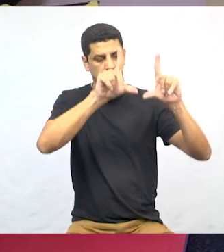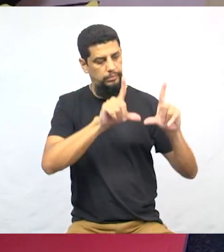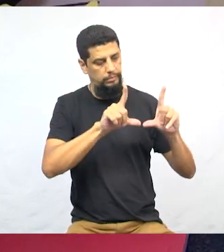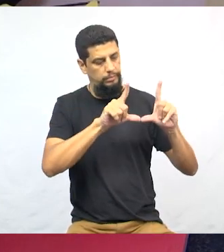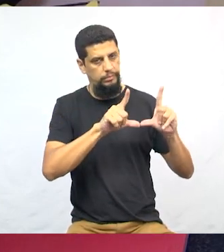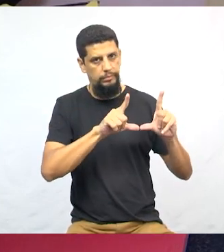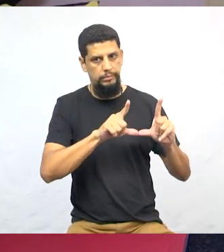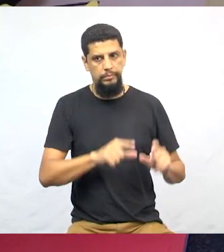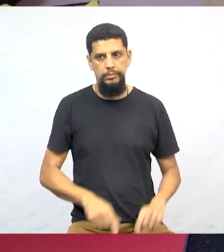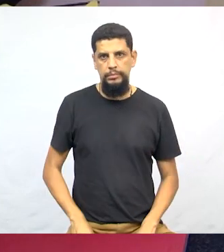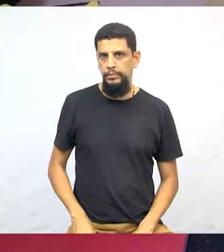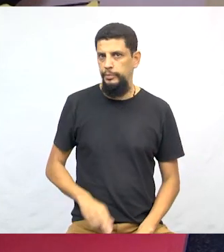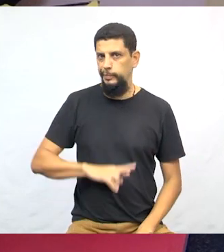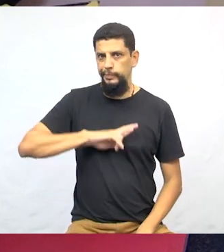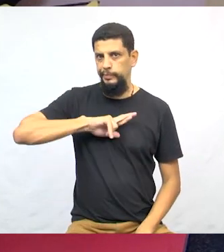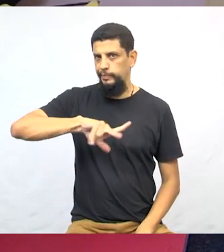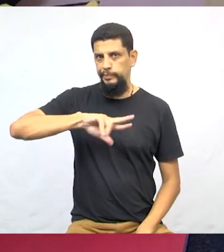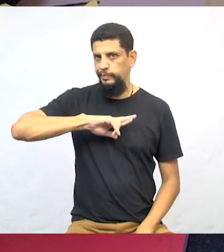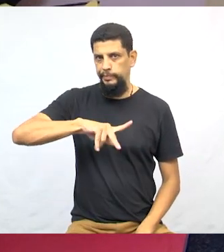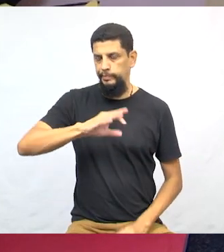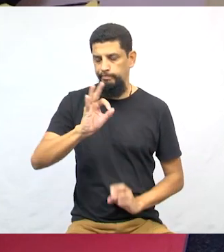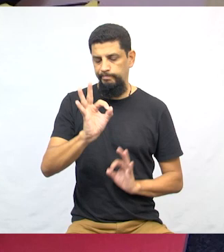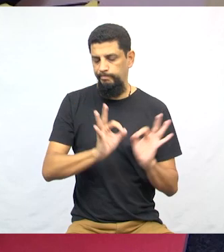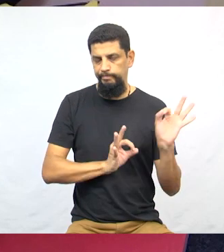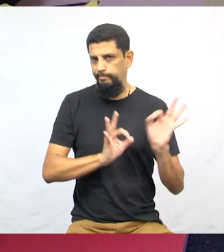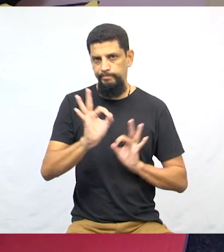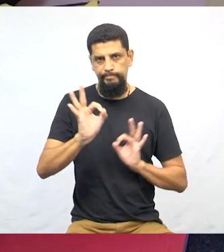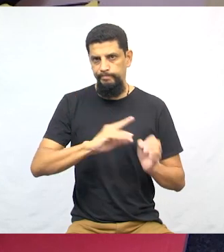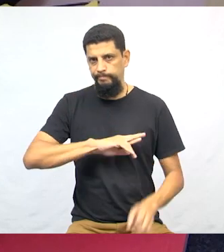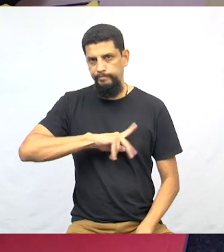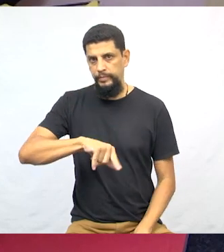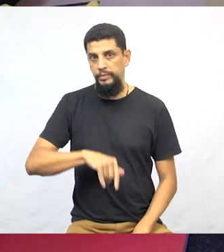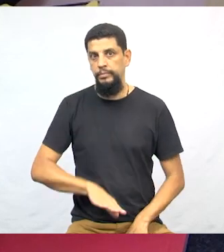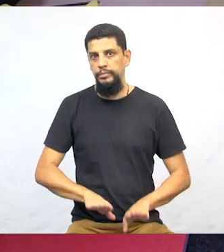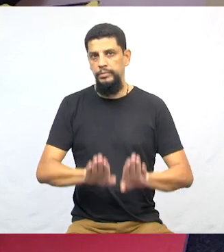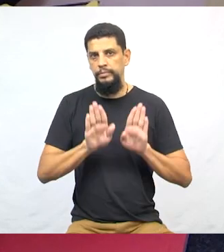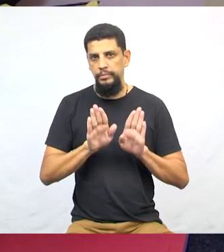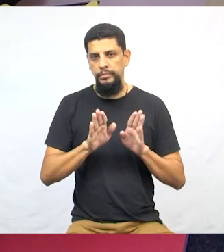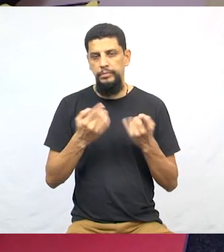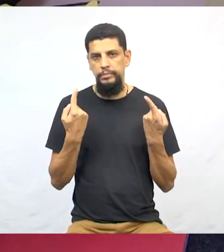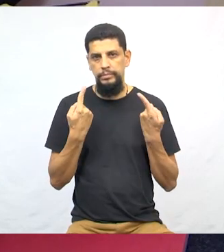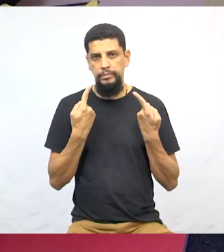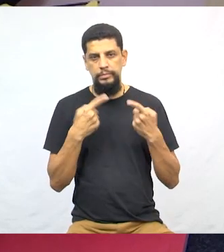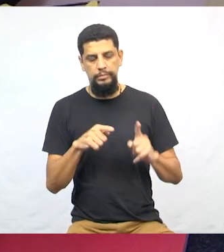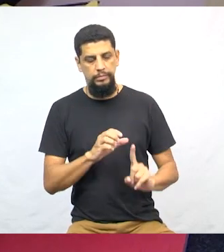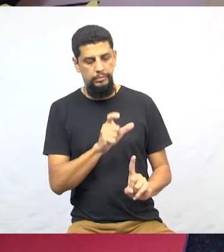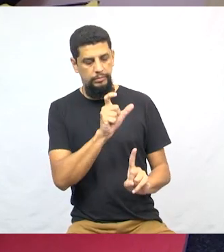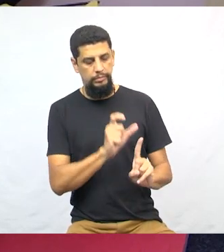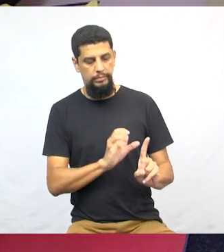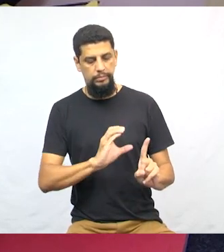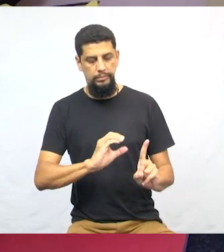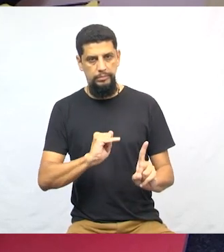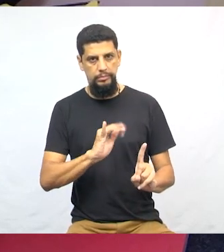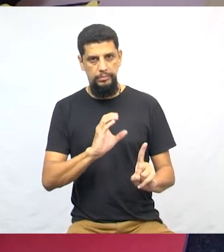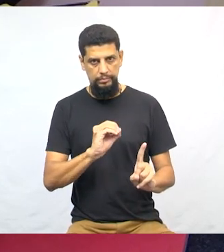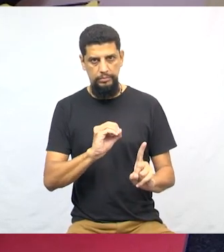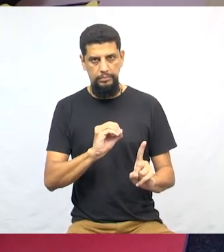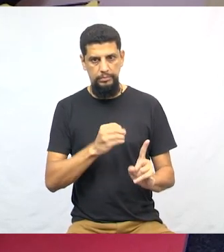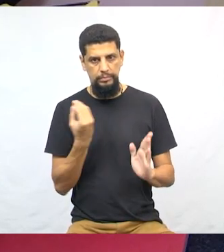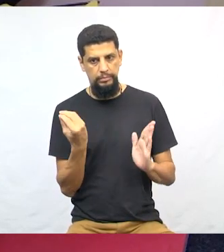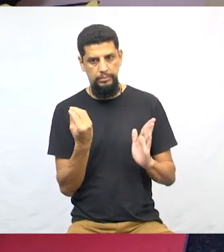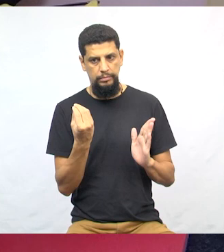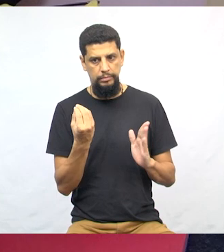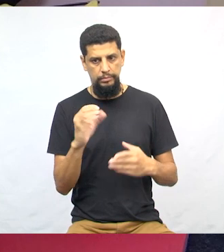tela deles, não é essa organização. Não. Então, o desafio para o Caio, que nós vamos fazer aqui